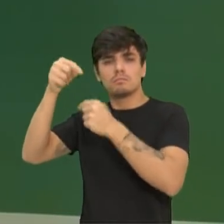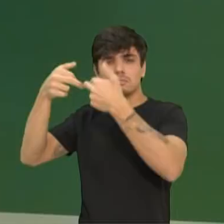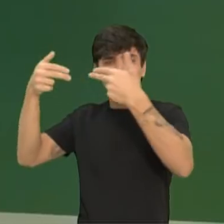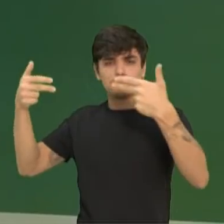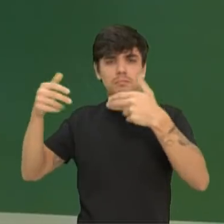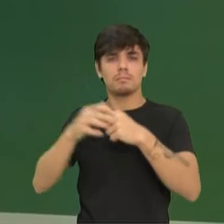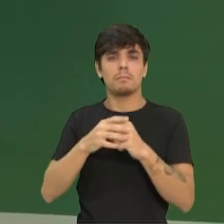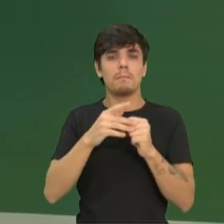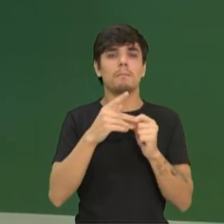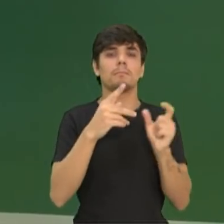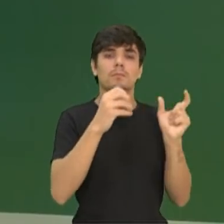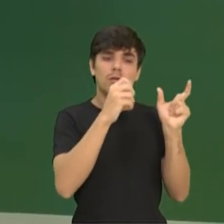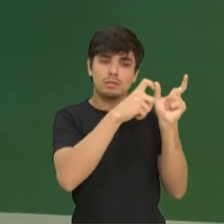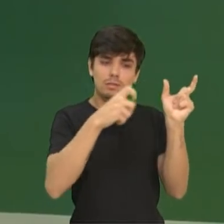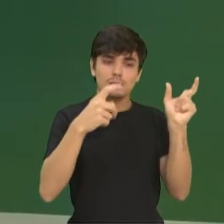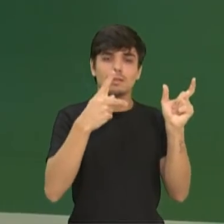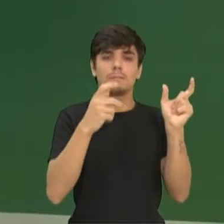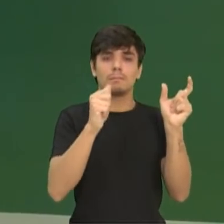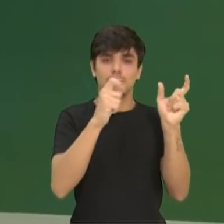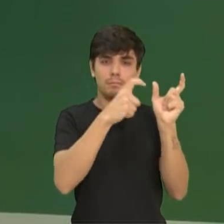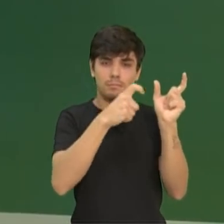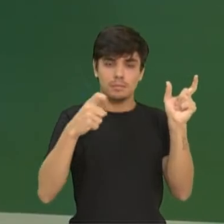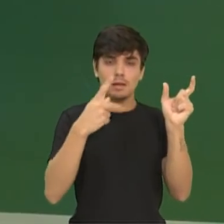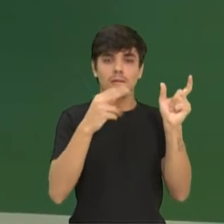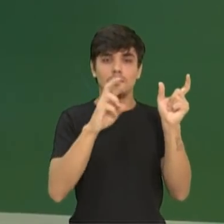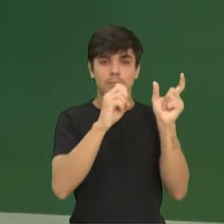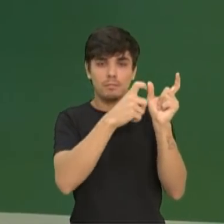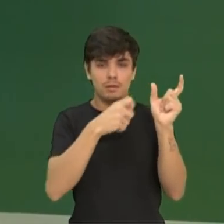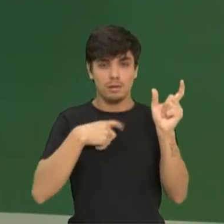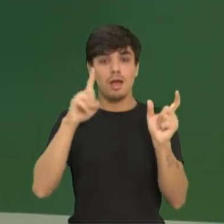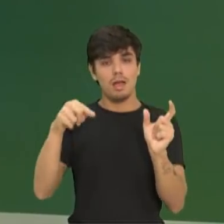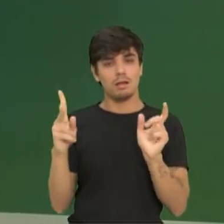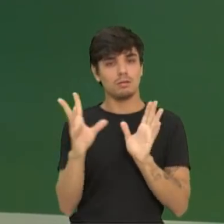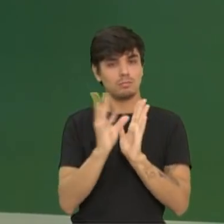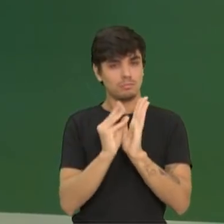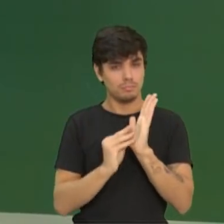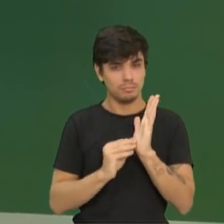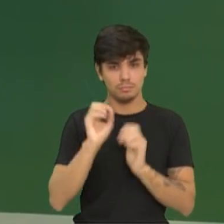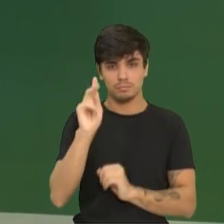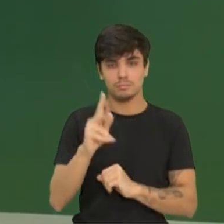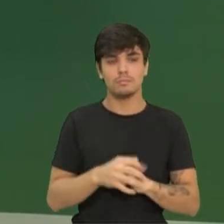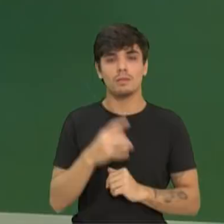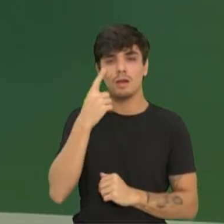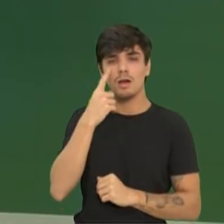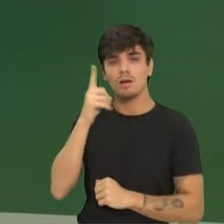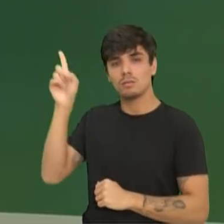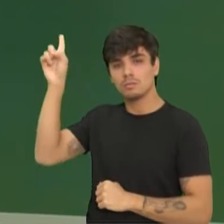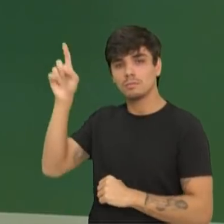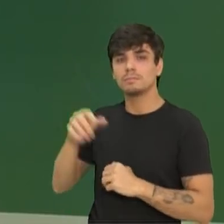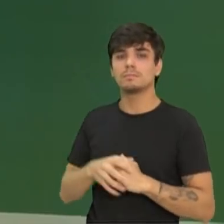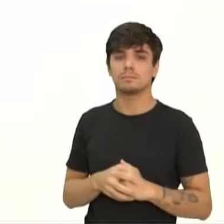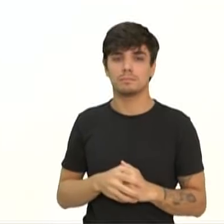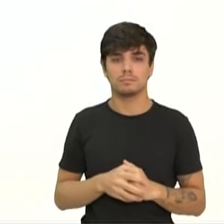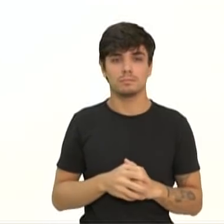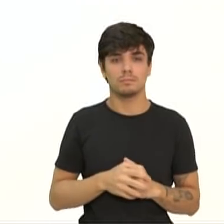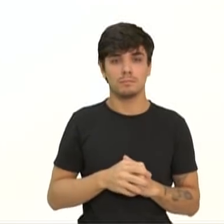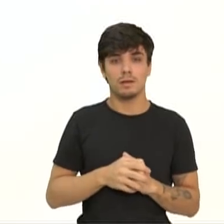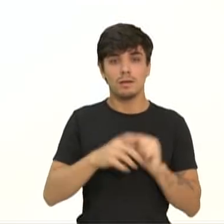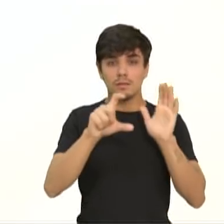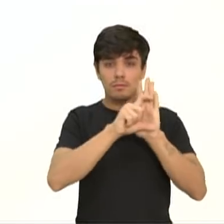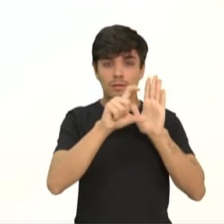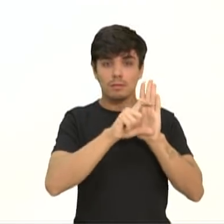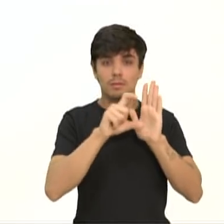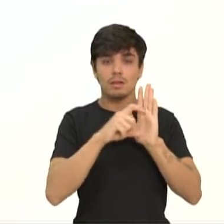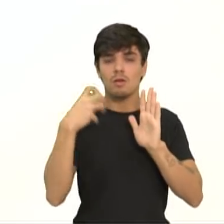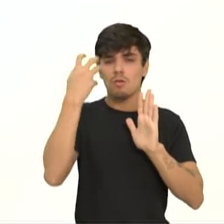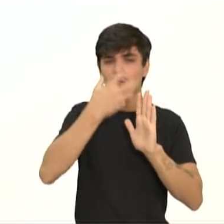oxítonas, paroxítonas e proparoxítonas. São os nossos conteúdos. Veja comigo. Fragmento de um romance, separação